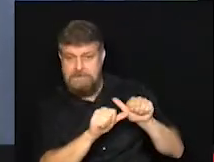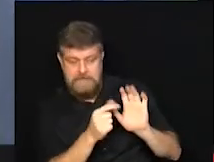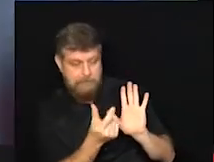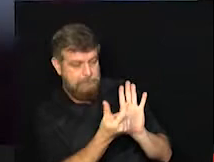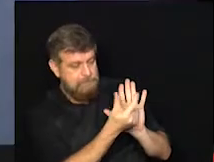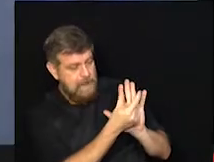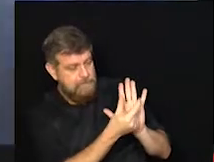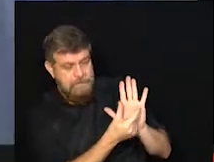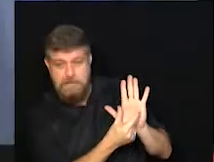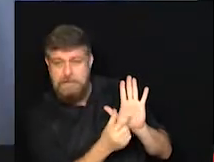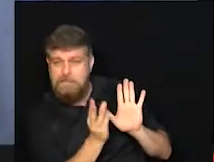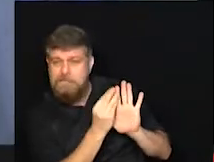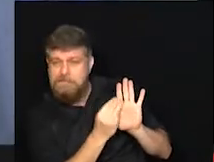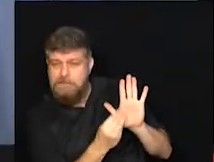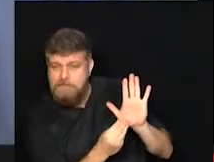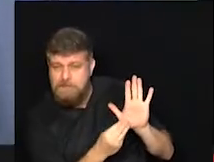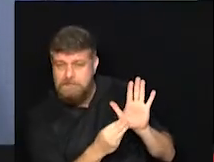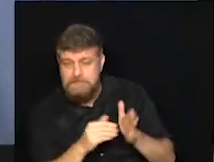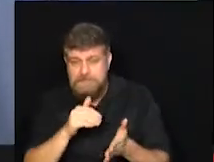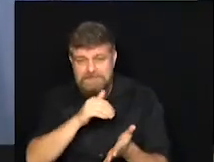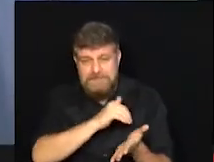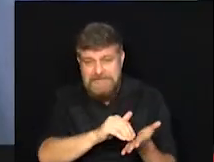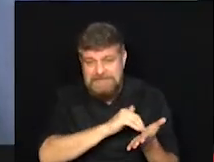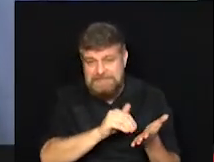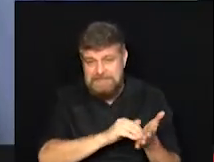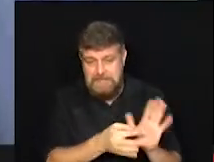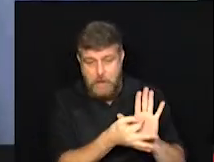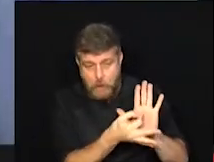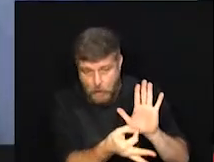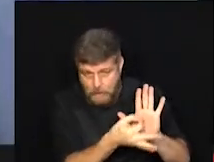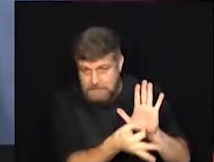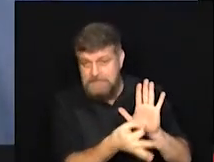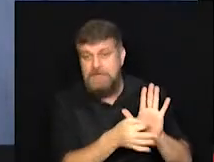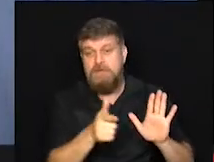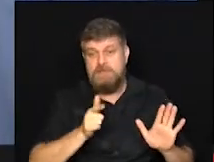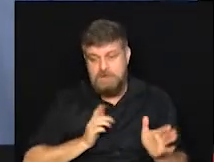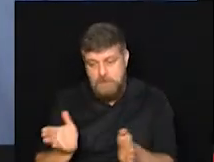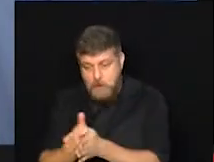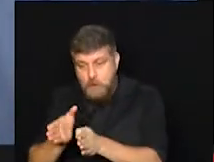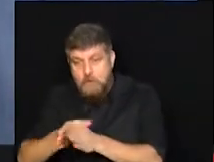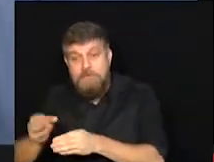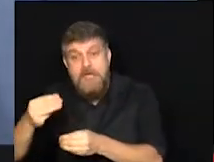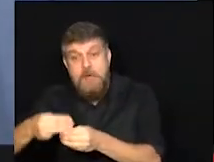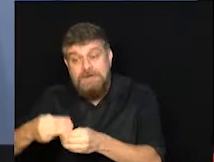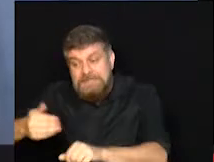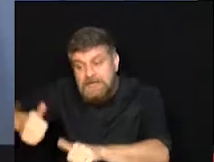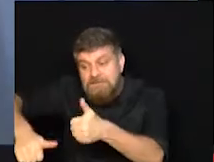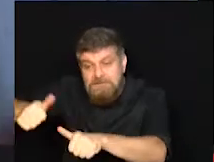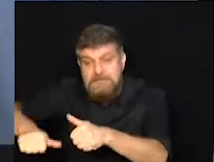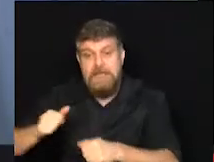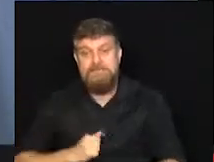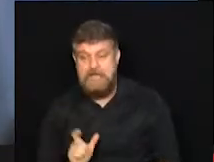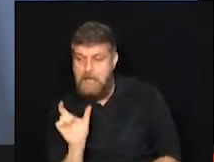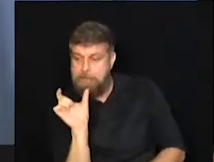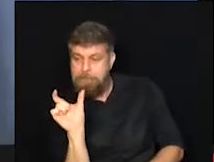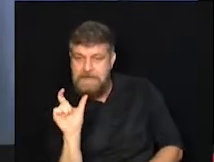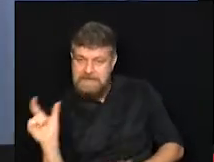né? Ali, a secretaria foi sugestões, inclusive do Conselho, precisamos acrescentar tal, precisamos... E